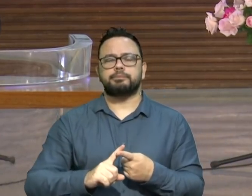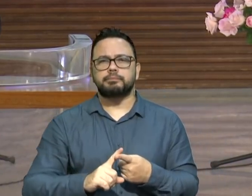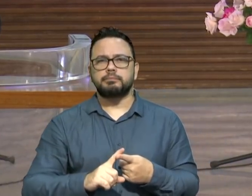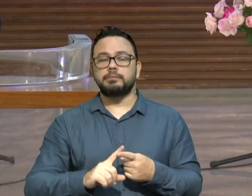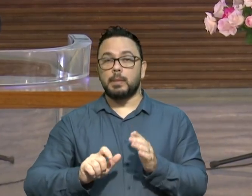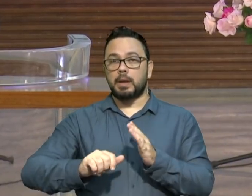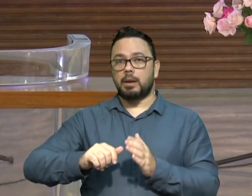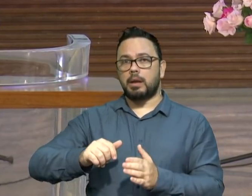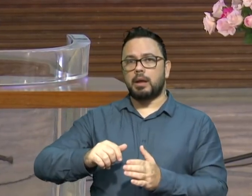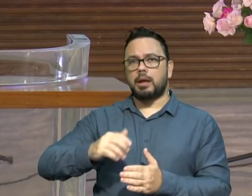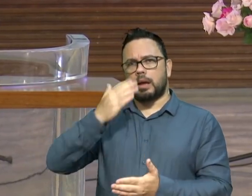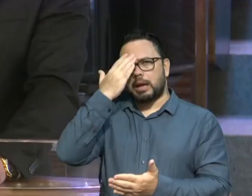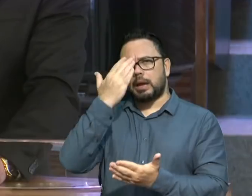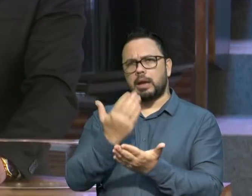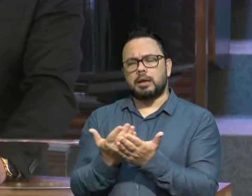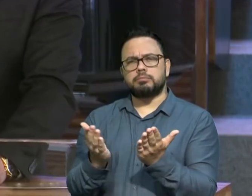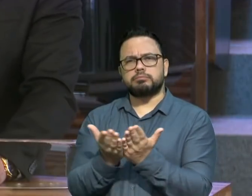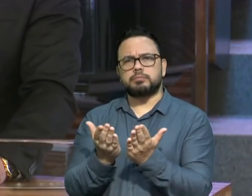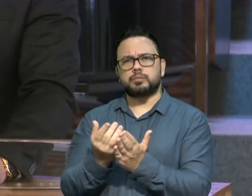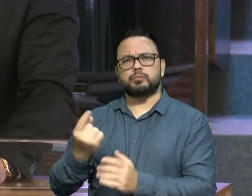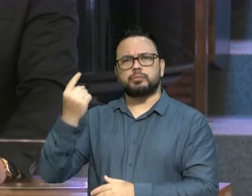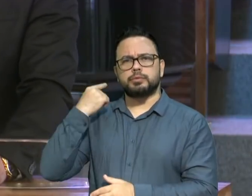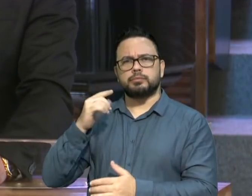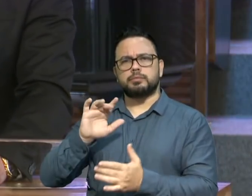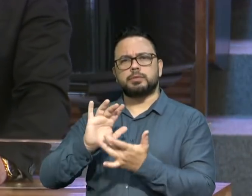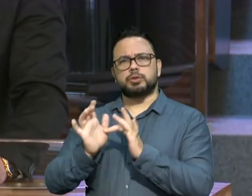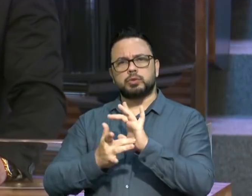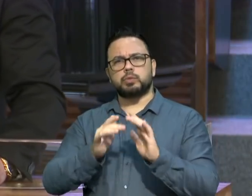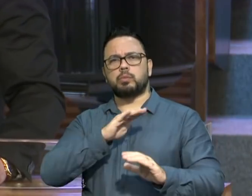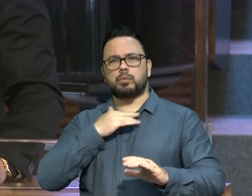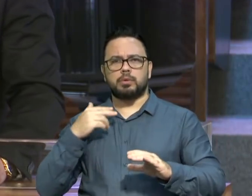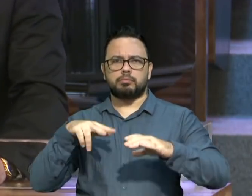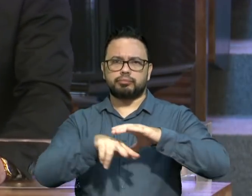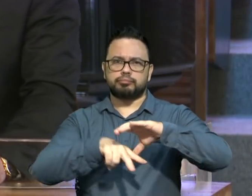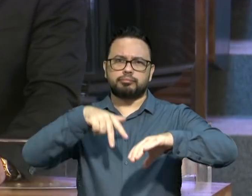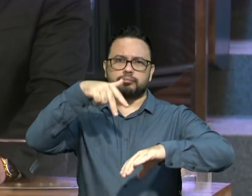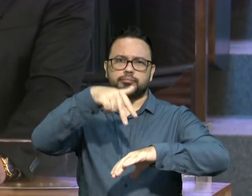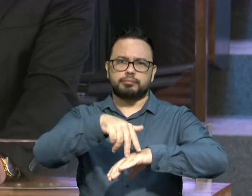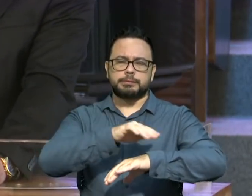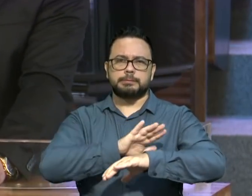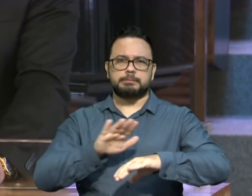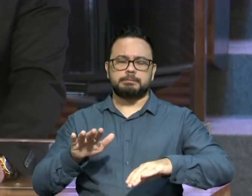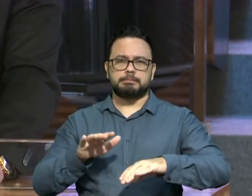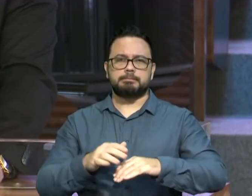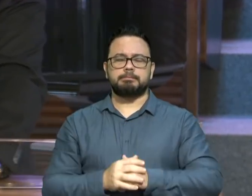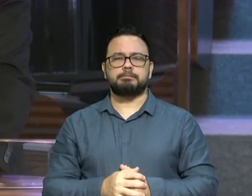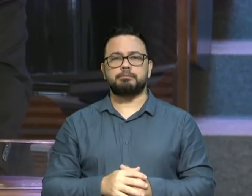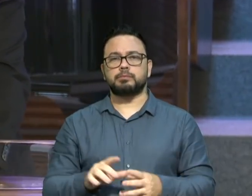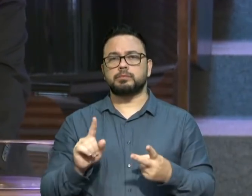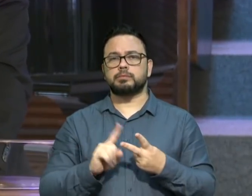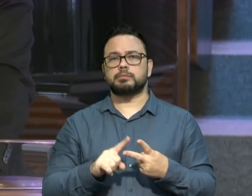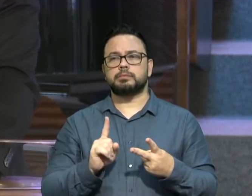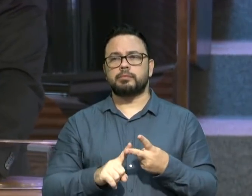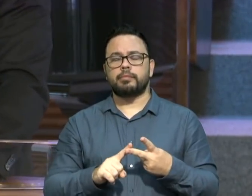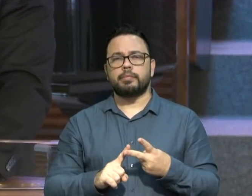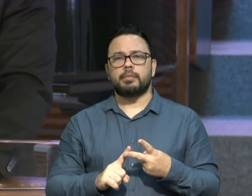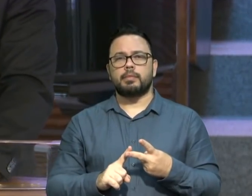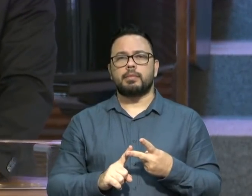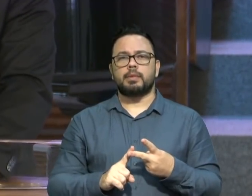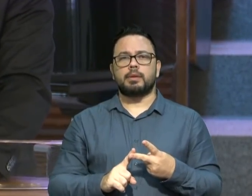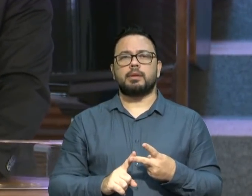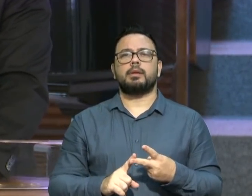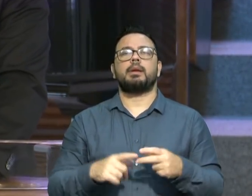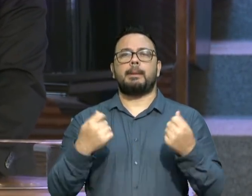antigo Credo Cristão Cristo morreu foi sepultado ressuscitou e apareceu. Segundo a verdade sem a ressurreição